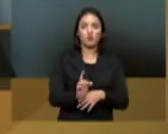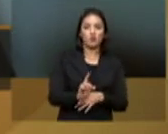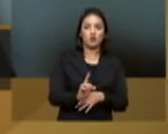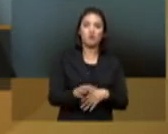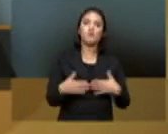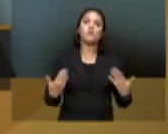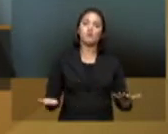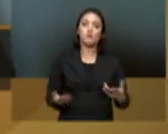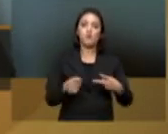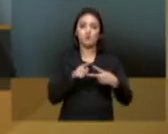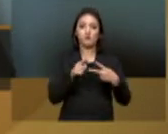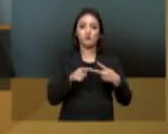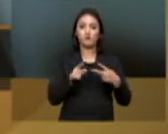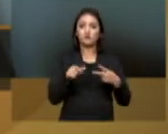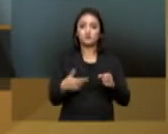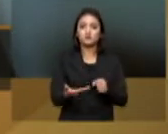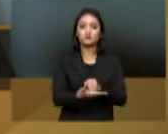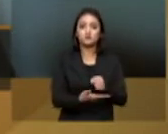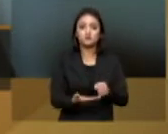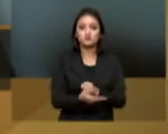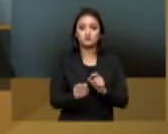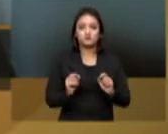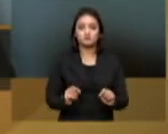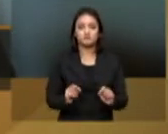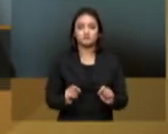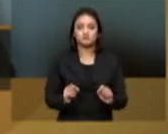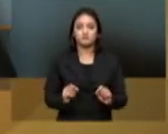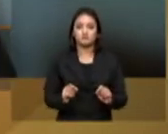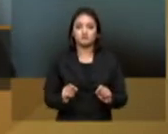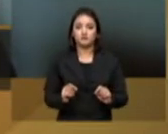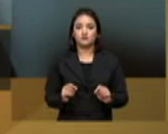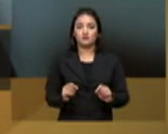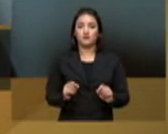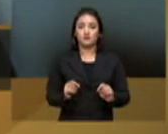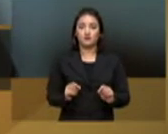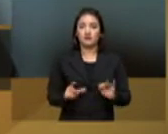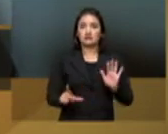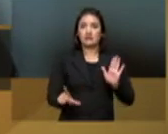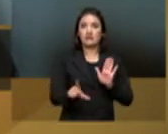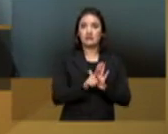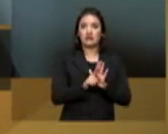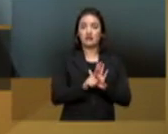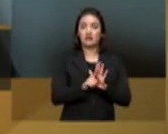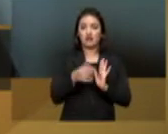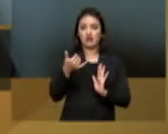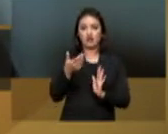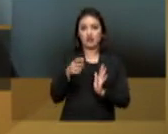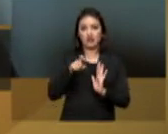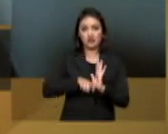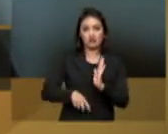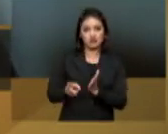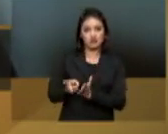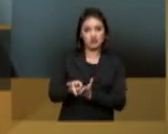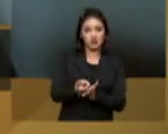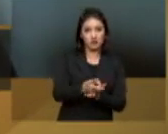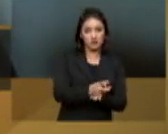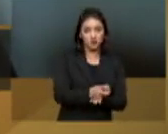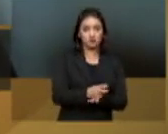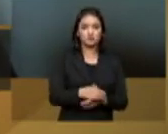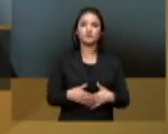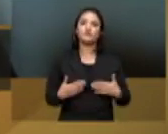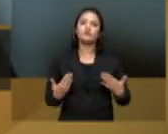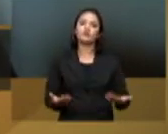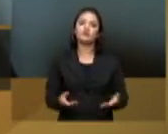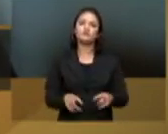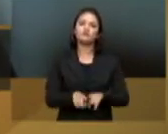o princípio da legalidade tributária. Acerca desse princípio, é certo